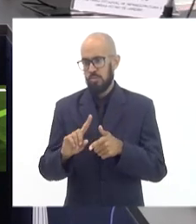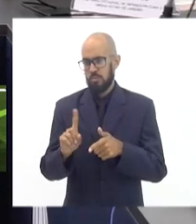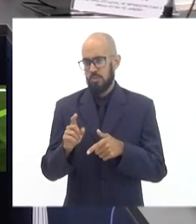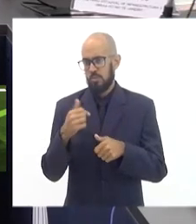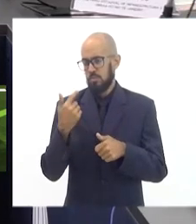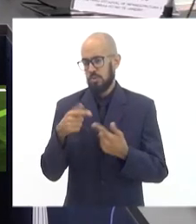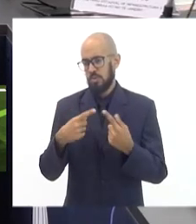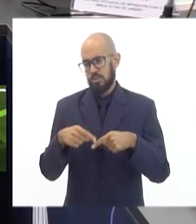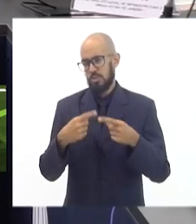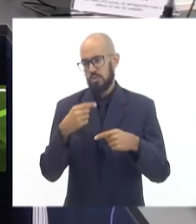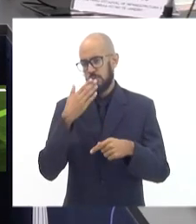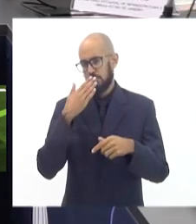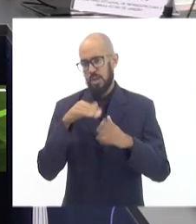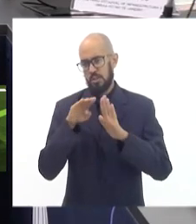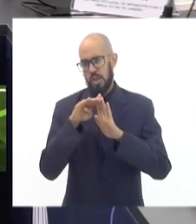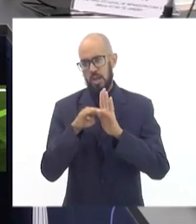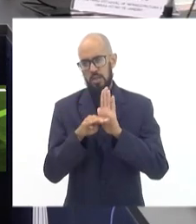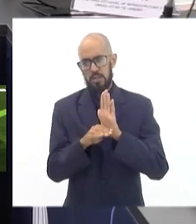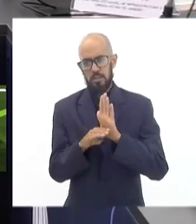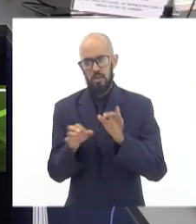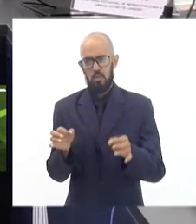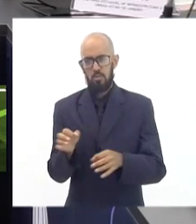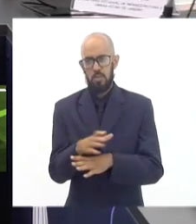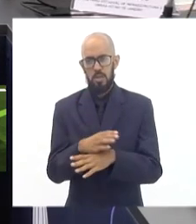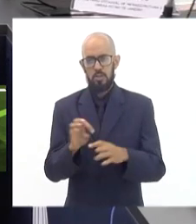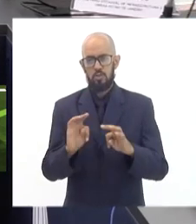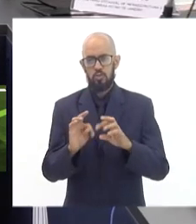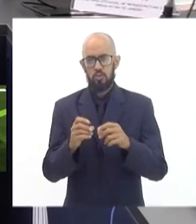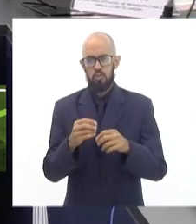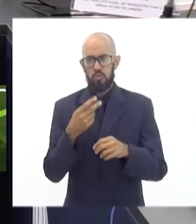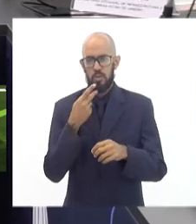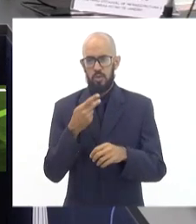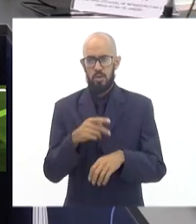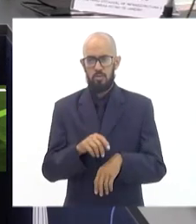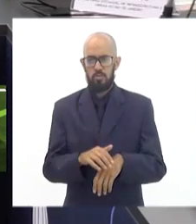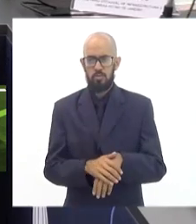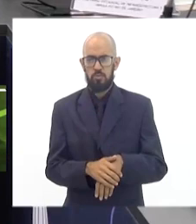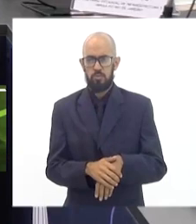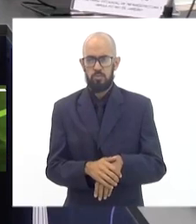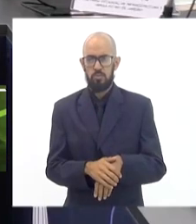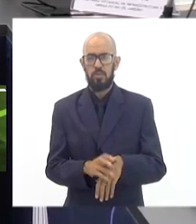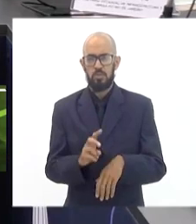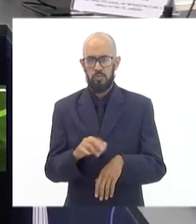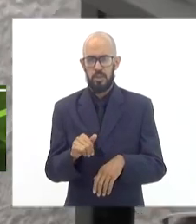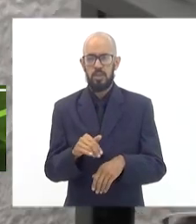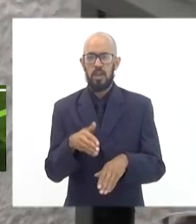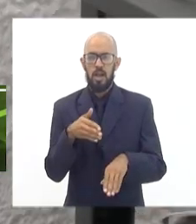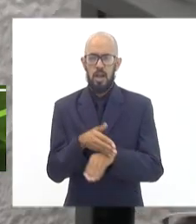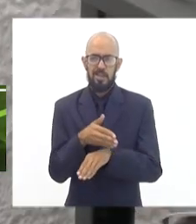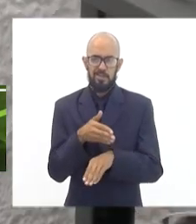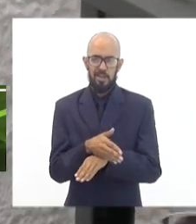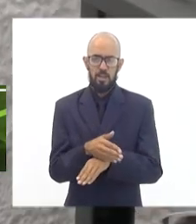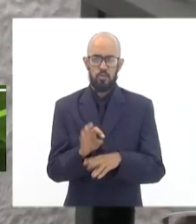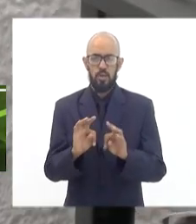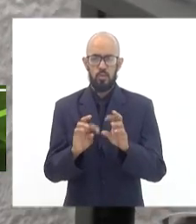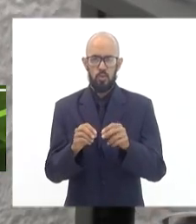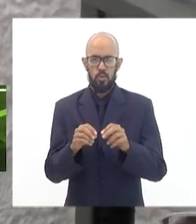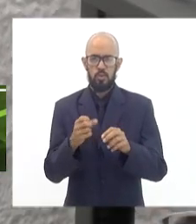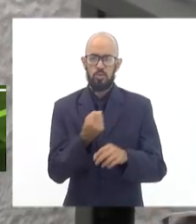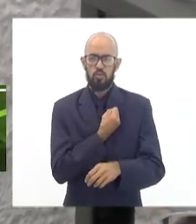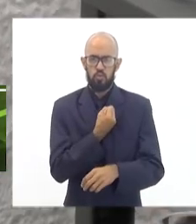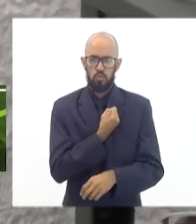depois venha lista completa de se de tudo que a gente tá falando vocês vão ter aí todo esse acervo de Material